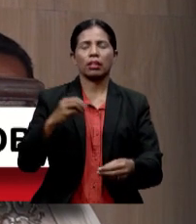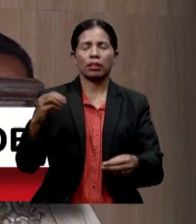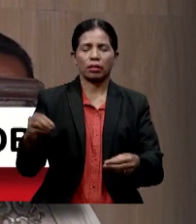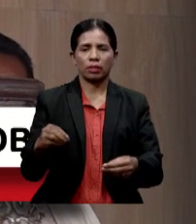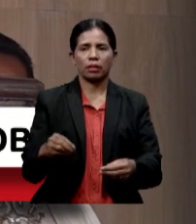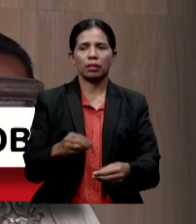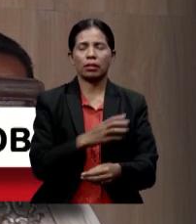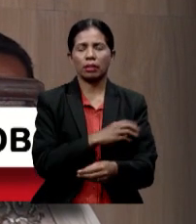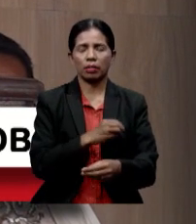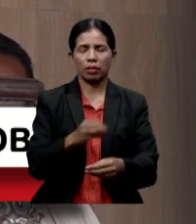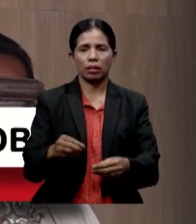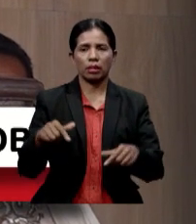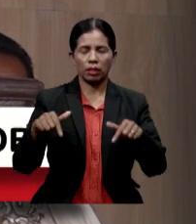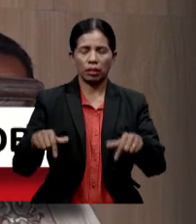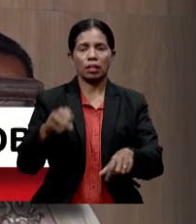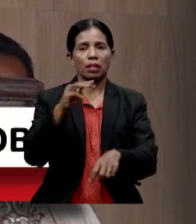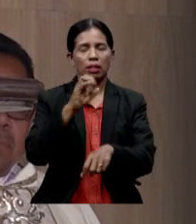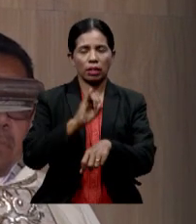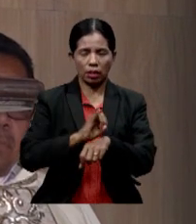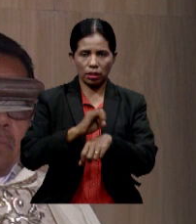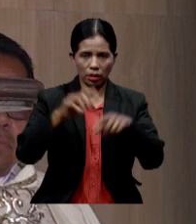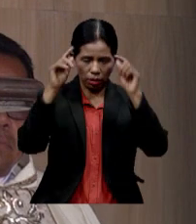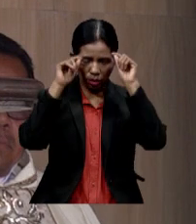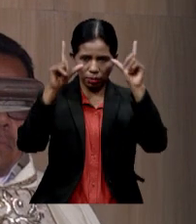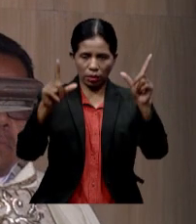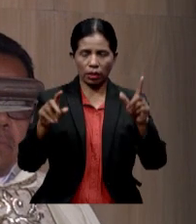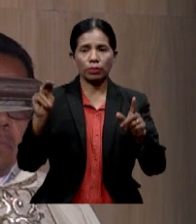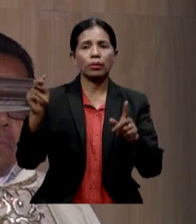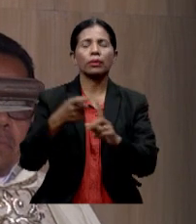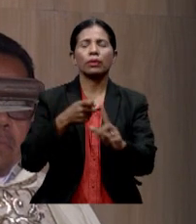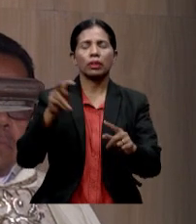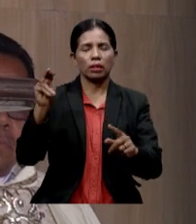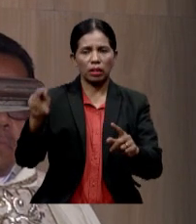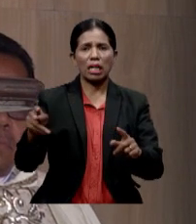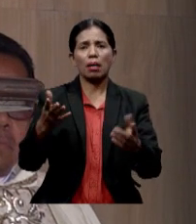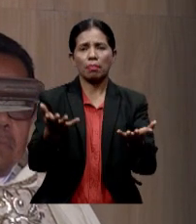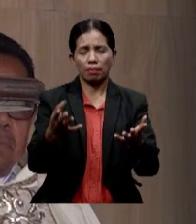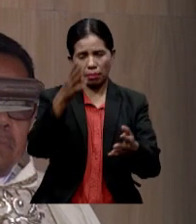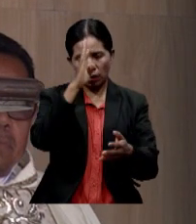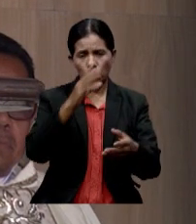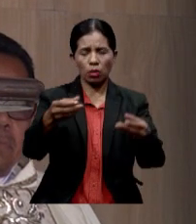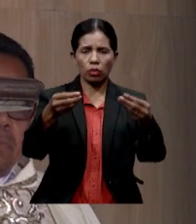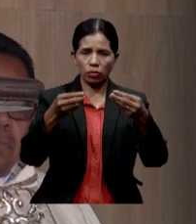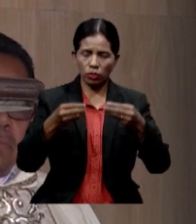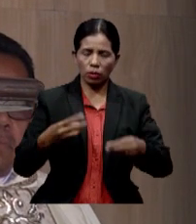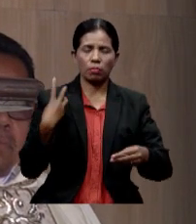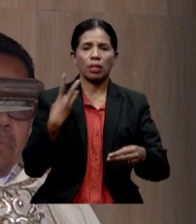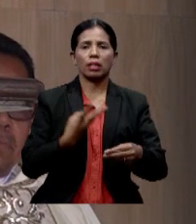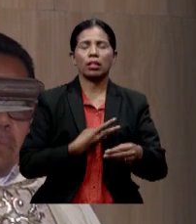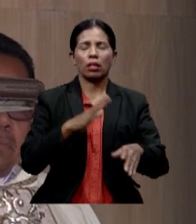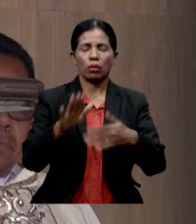a creda Timor Ninian. O sinia marau makarai buat dia buat oi oi ma congregação, ma creda